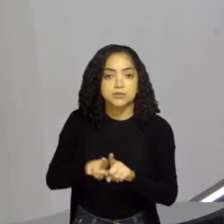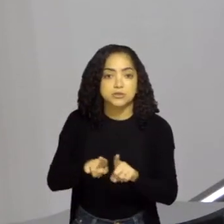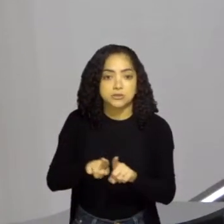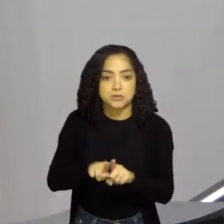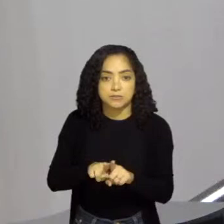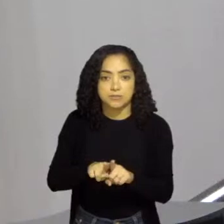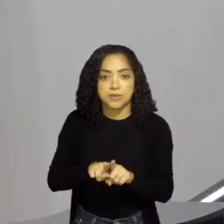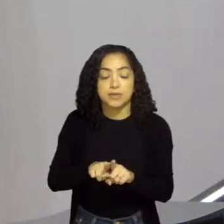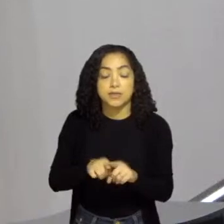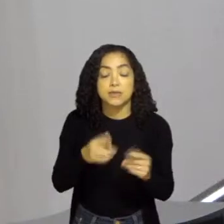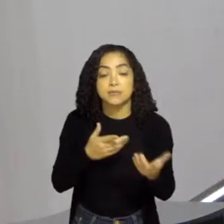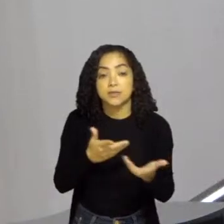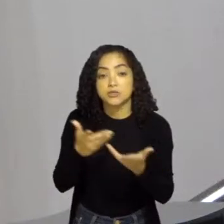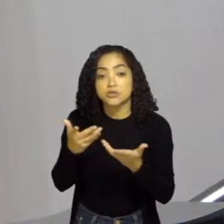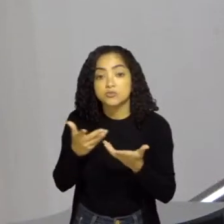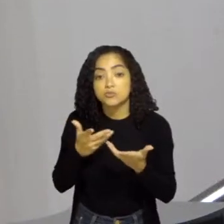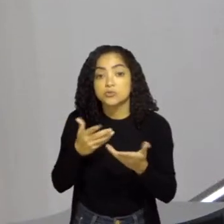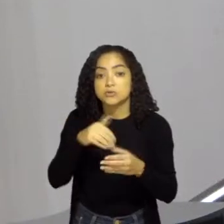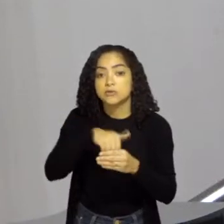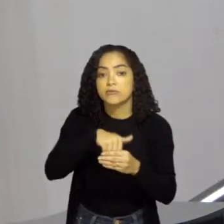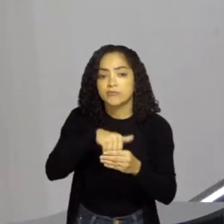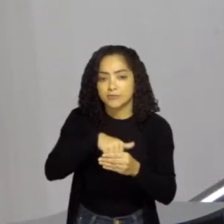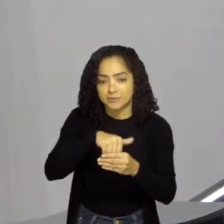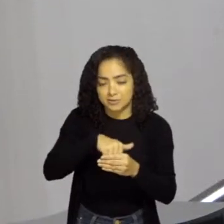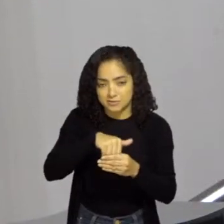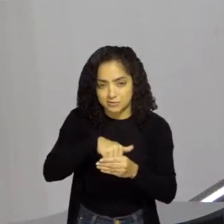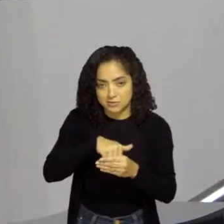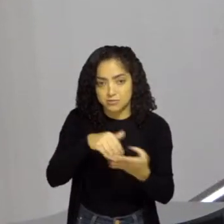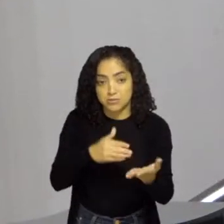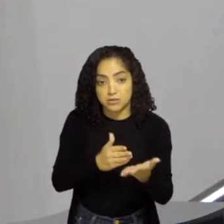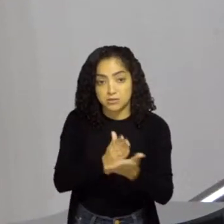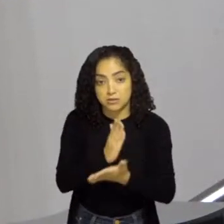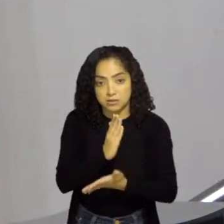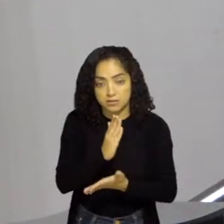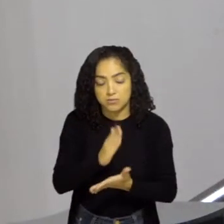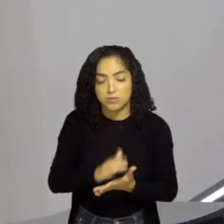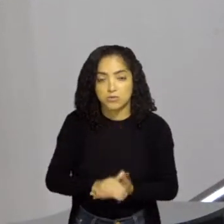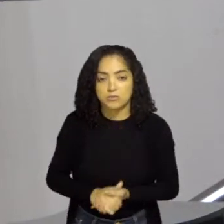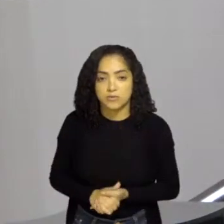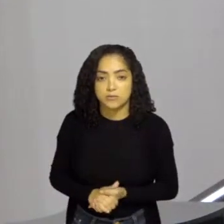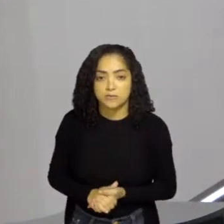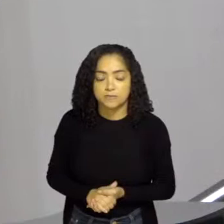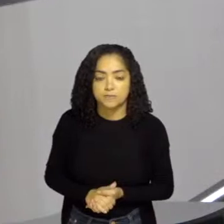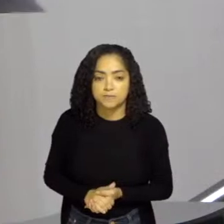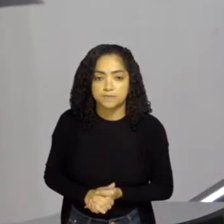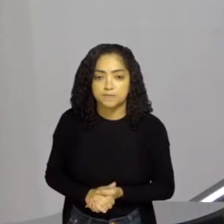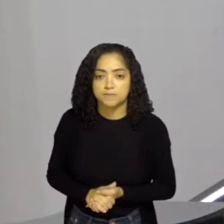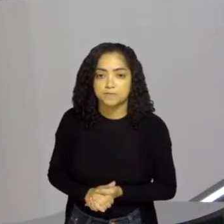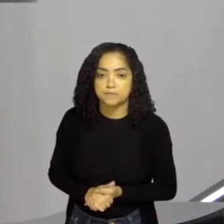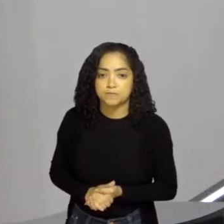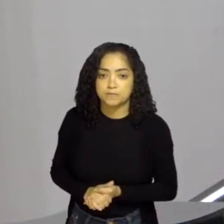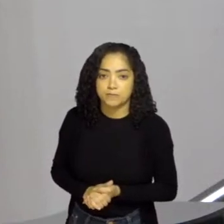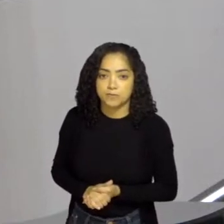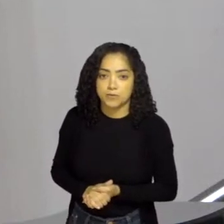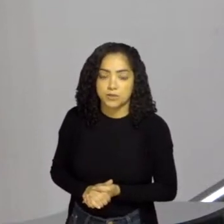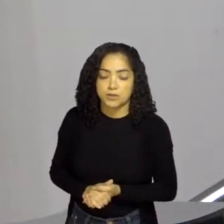gente buscar a votação esse projeto. Aqui eu falo